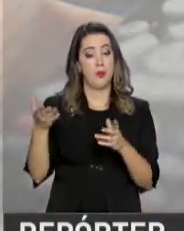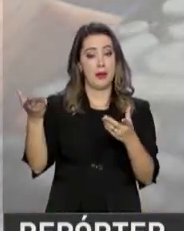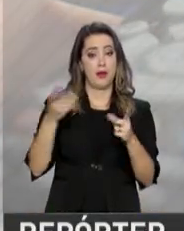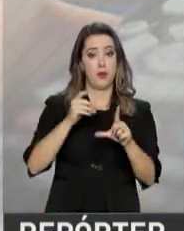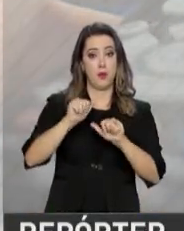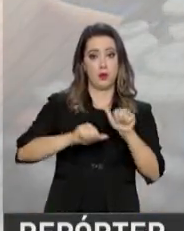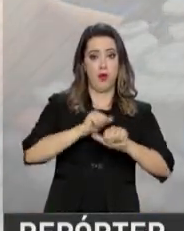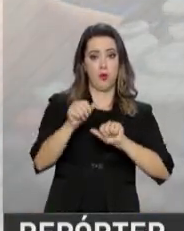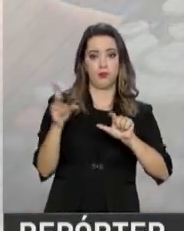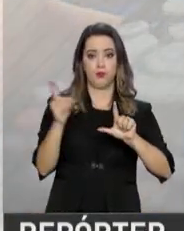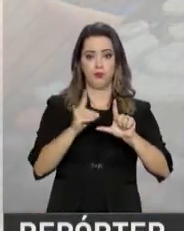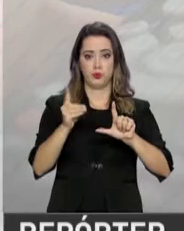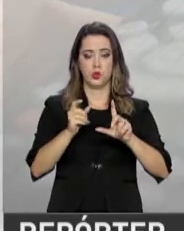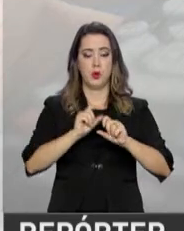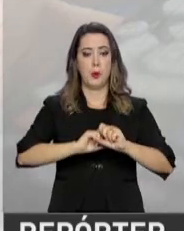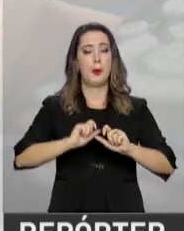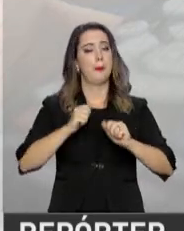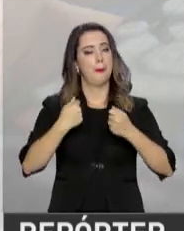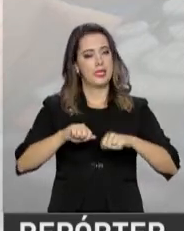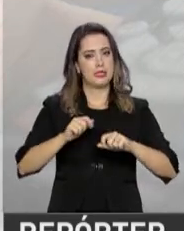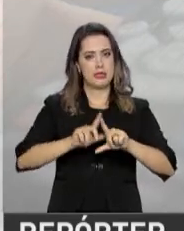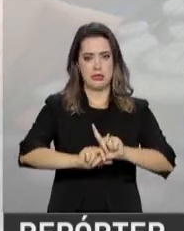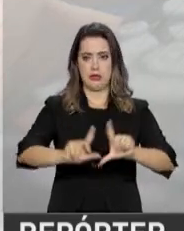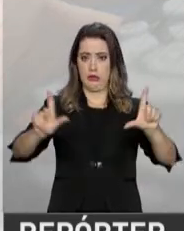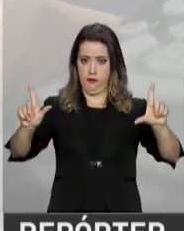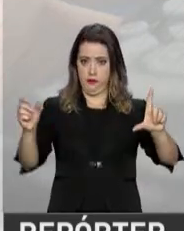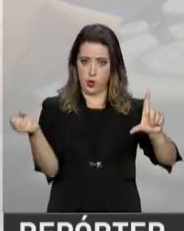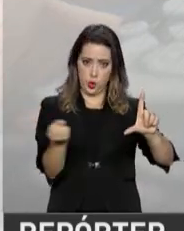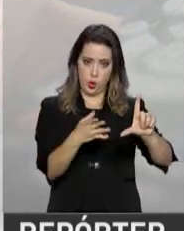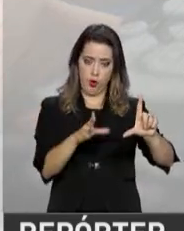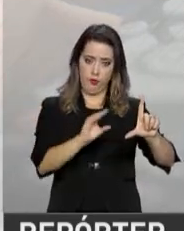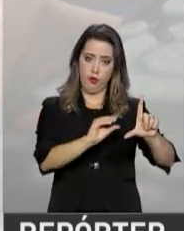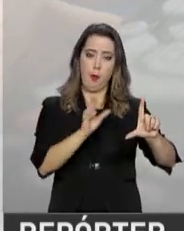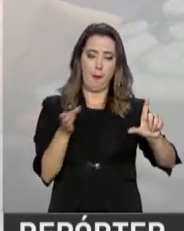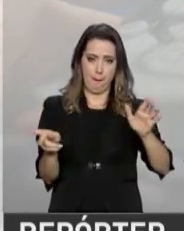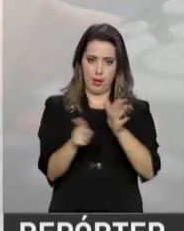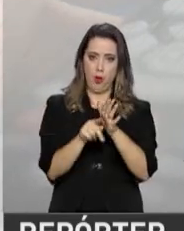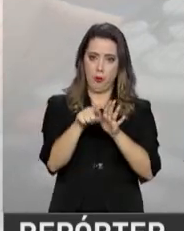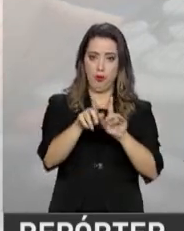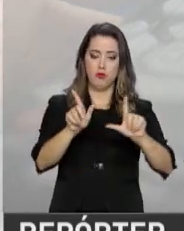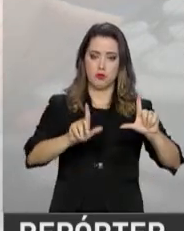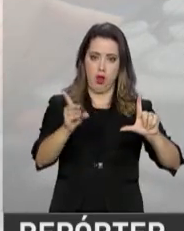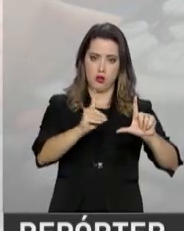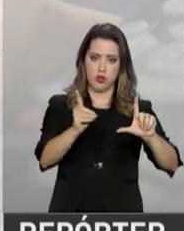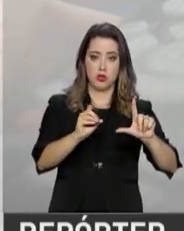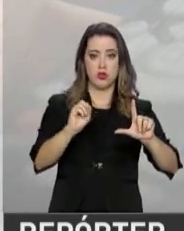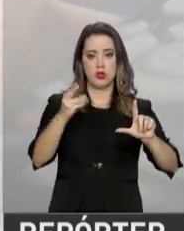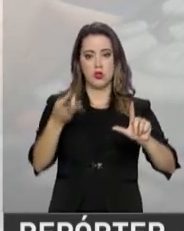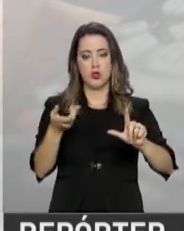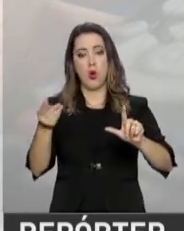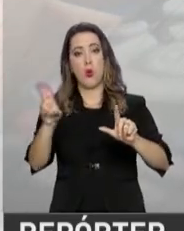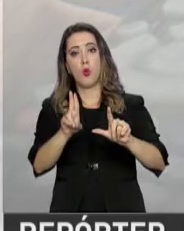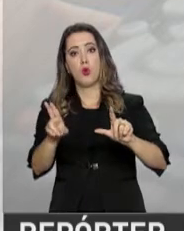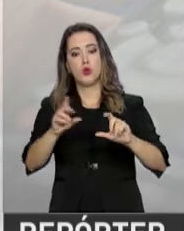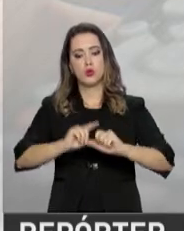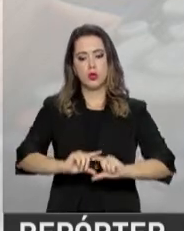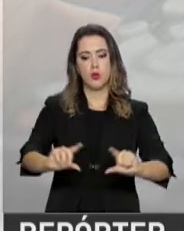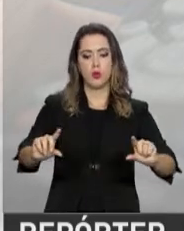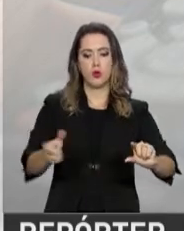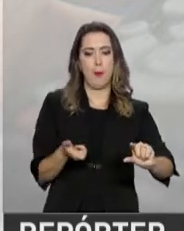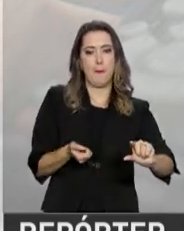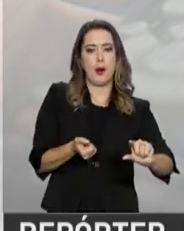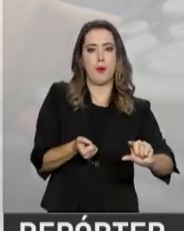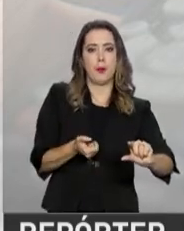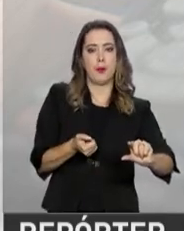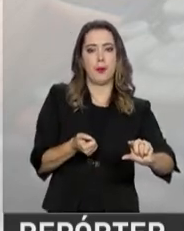é preciso ter um aparelho de televisão com conversor embutido ou colocar um conversor no aparelho antigo kits